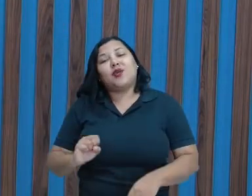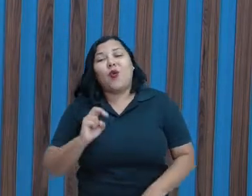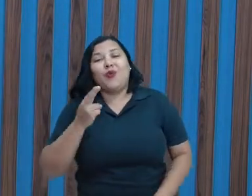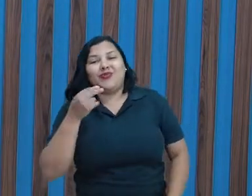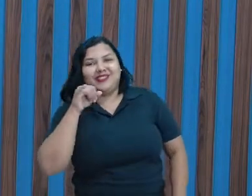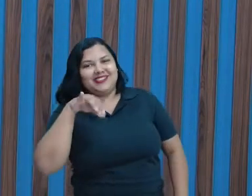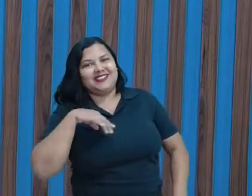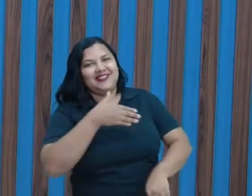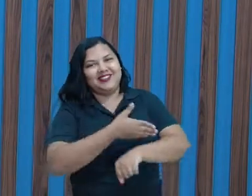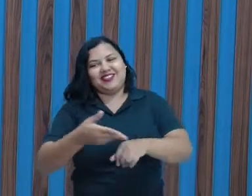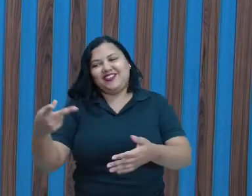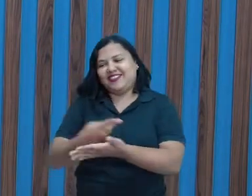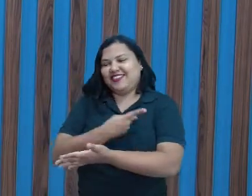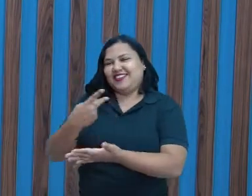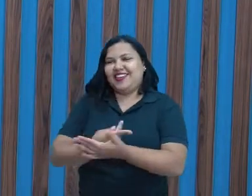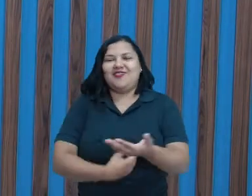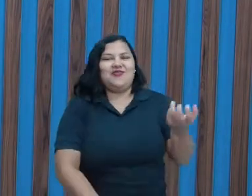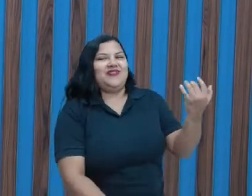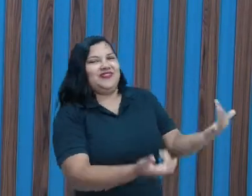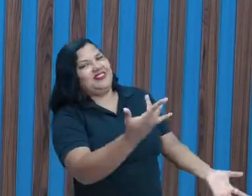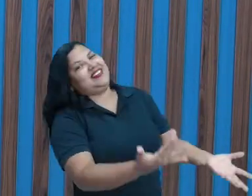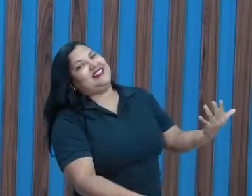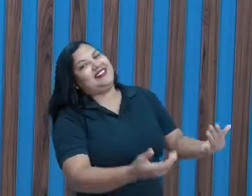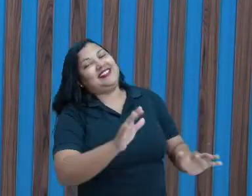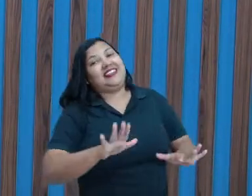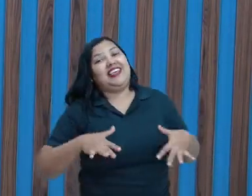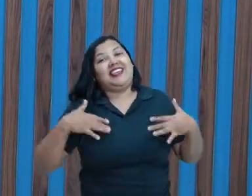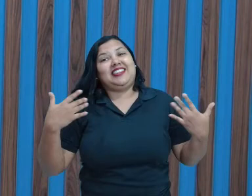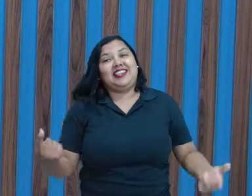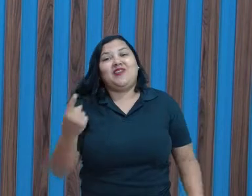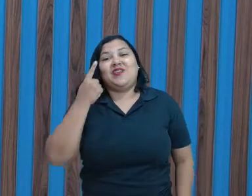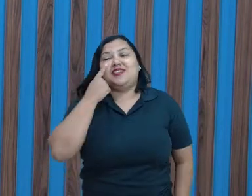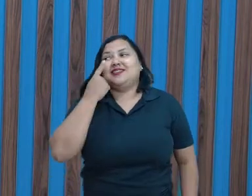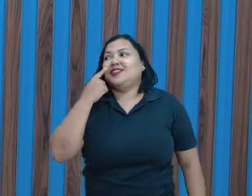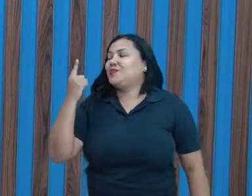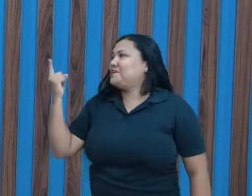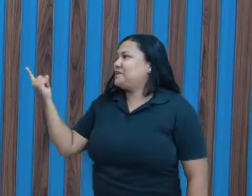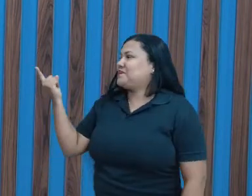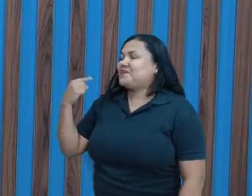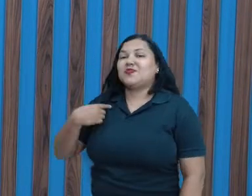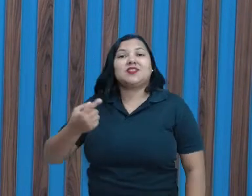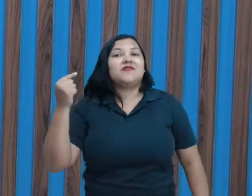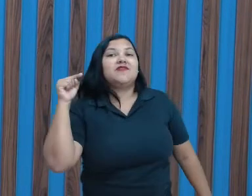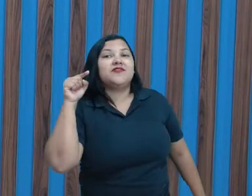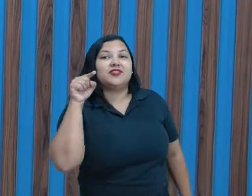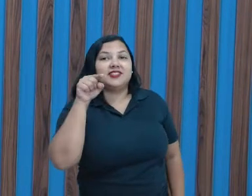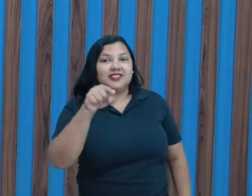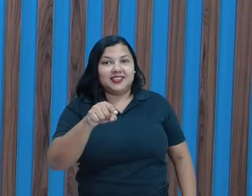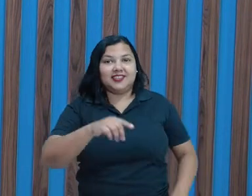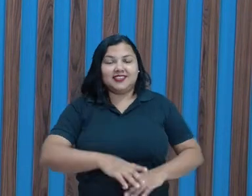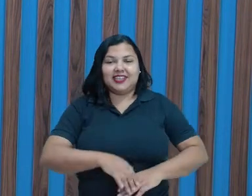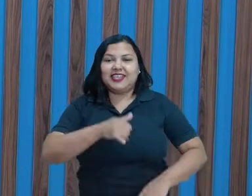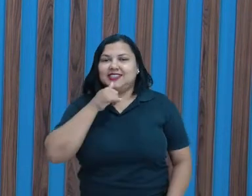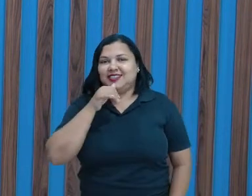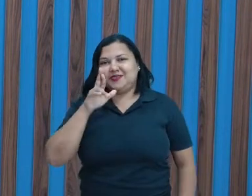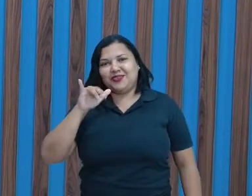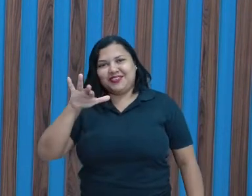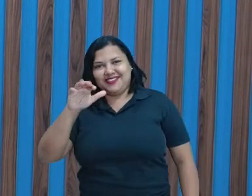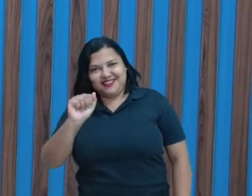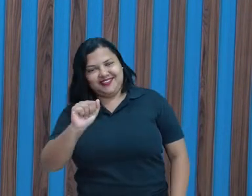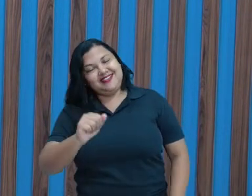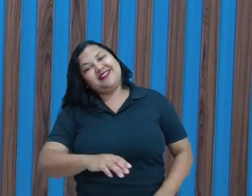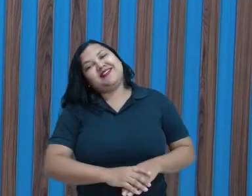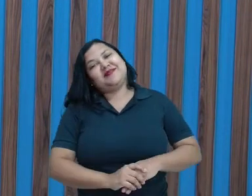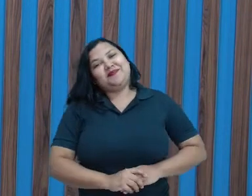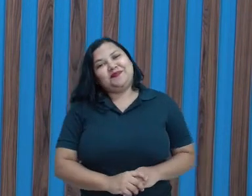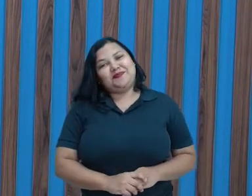inferno. Então, would you be the same? Você, aqui é o verbo ser, né? Com uria, seria. Então,